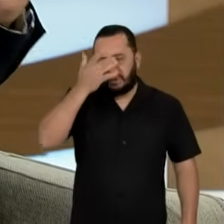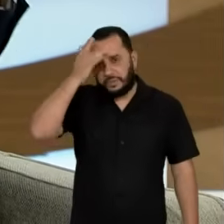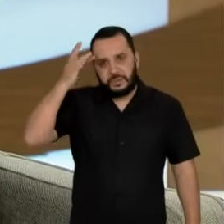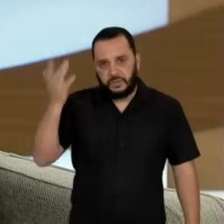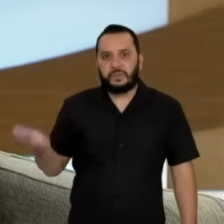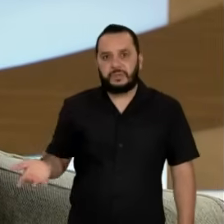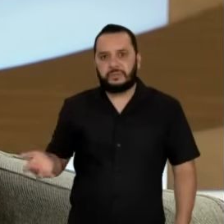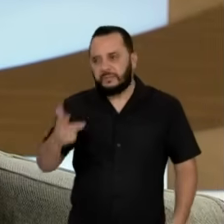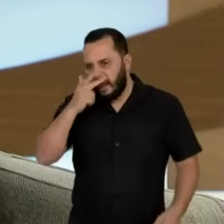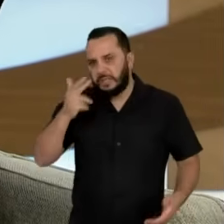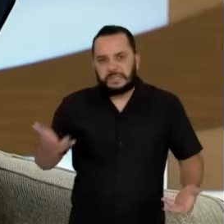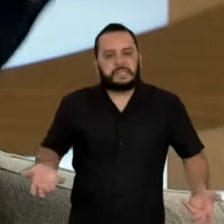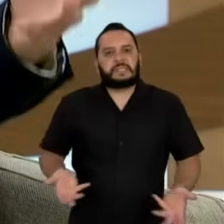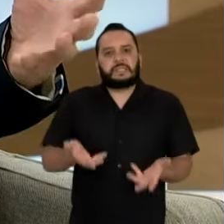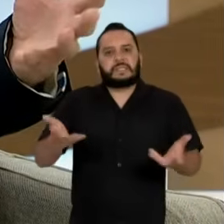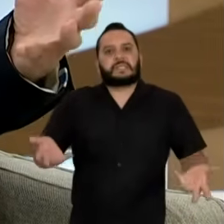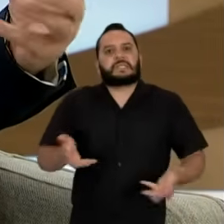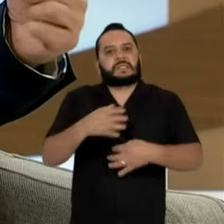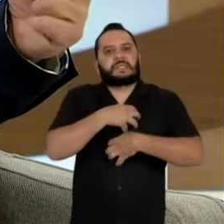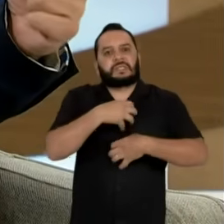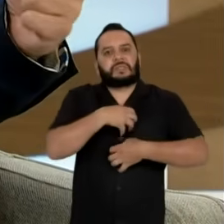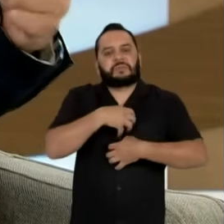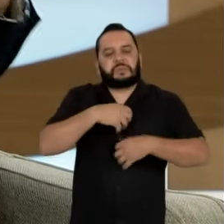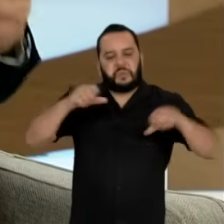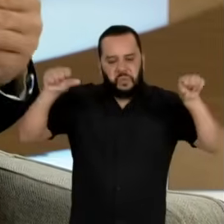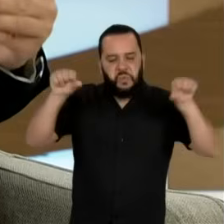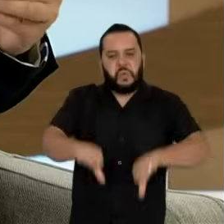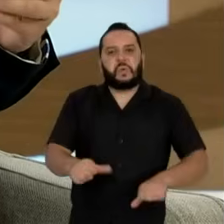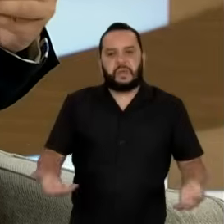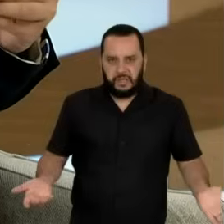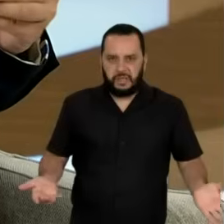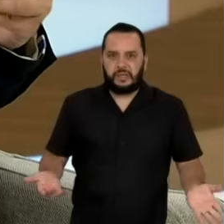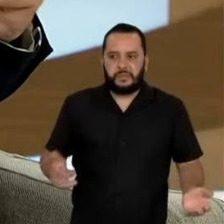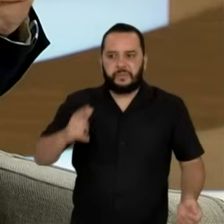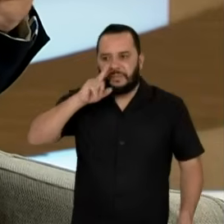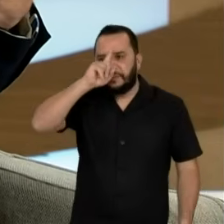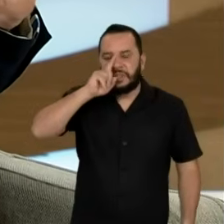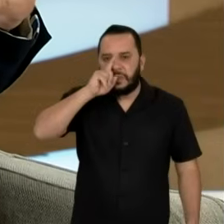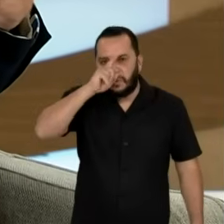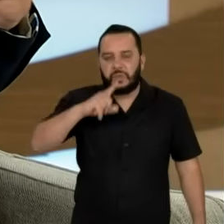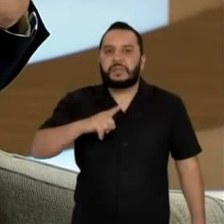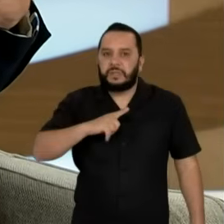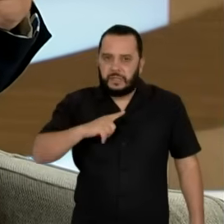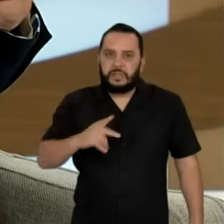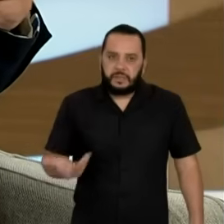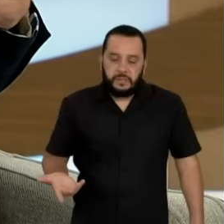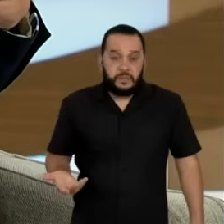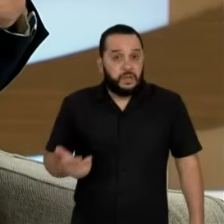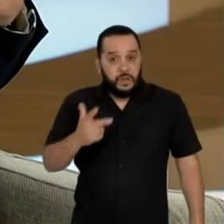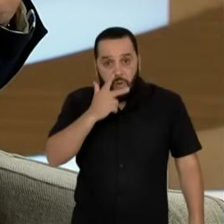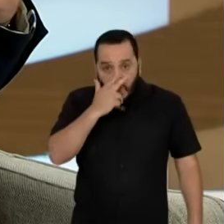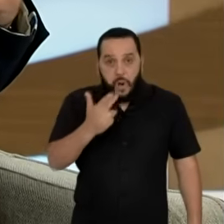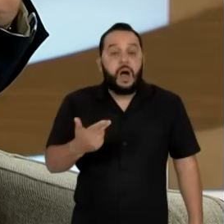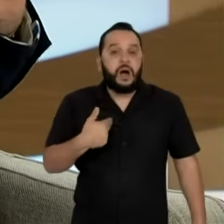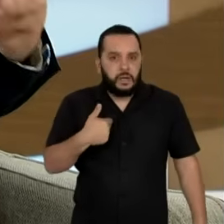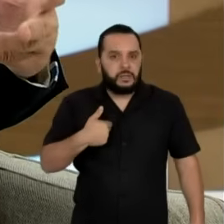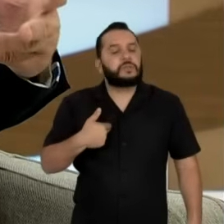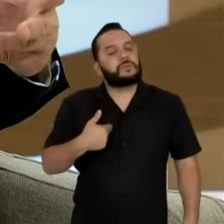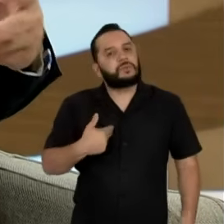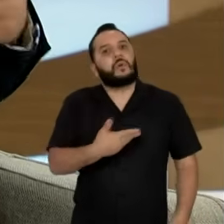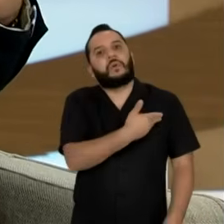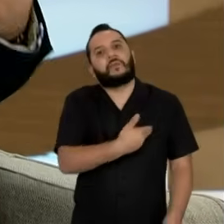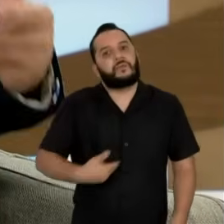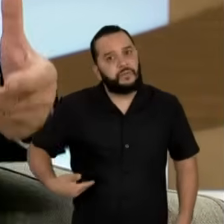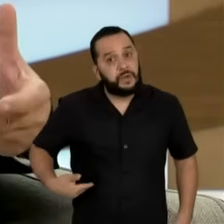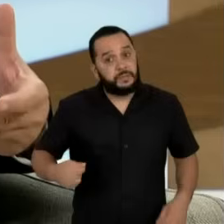né? Libera um sentimento ruim. Isso é perigosíssimo, né? Eu acho que as autoridades têm que ter muito mais responsabilidade,